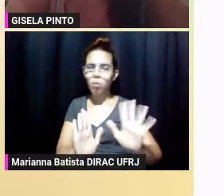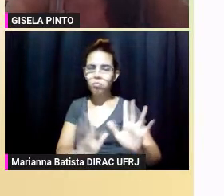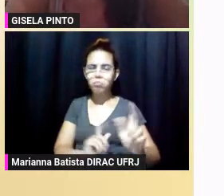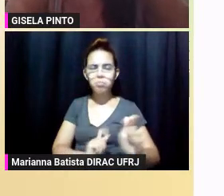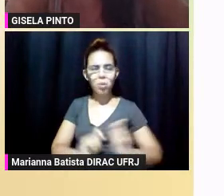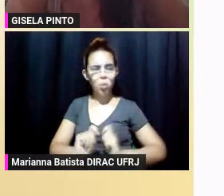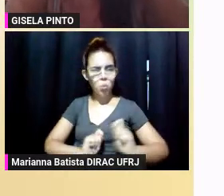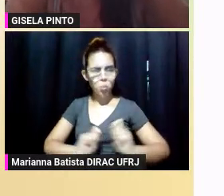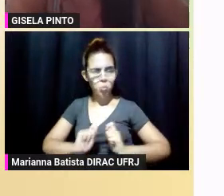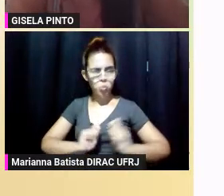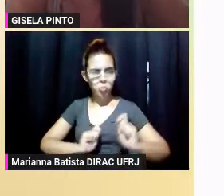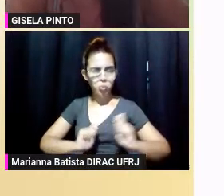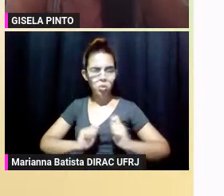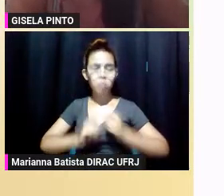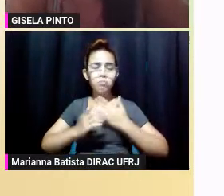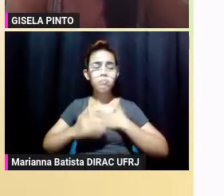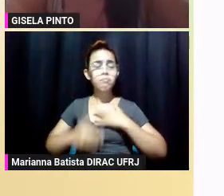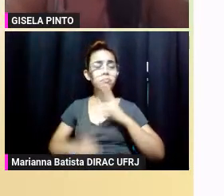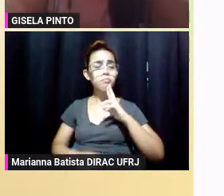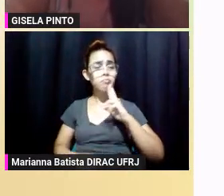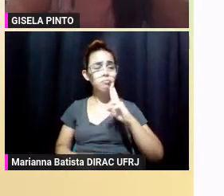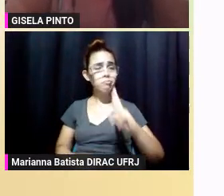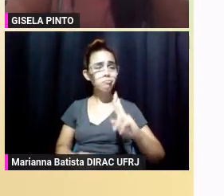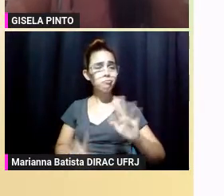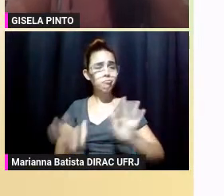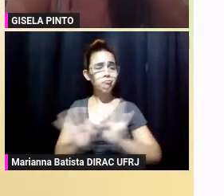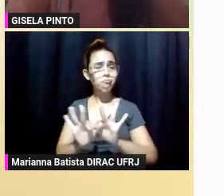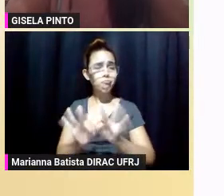mal criada, né? Bom,